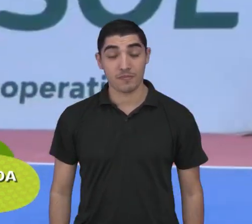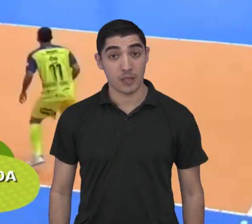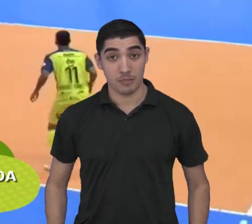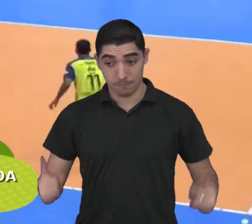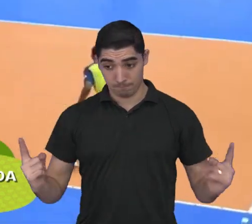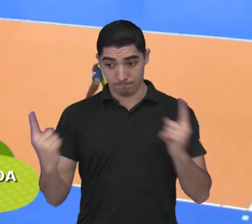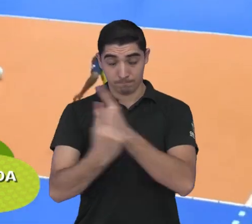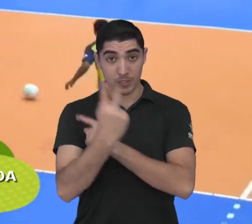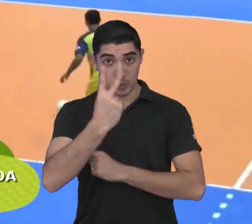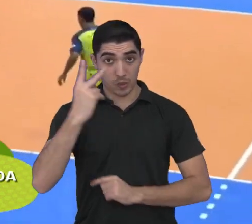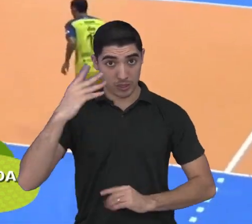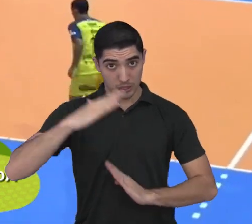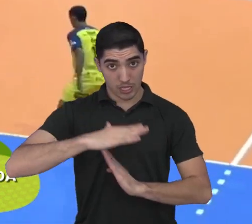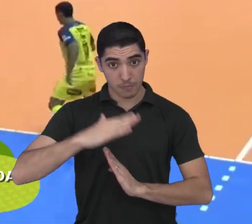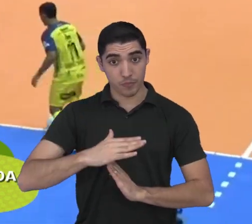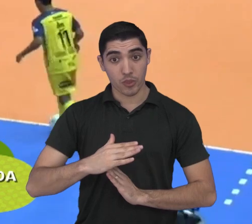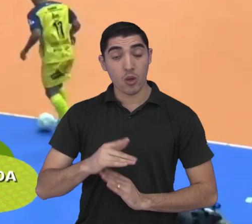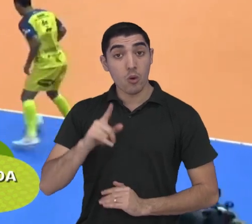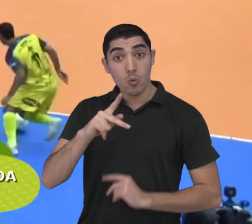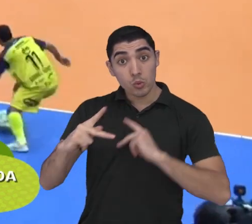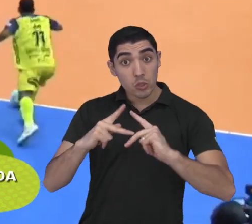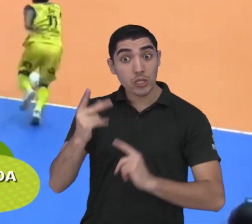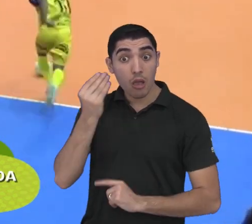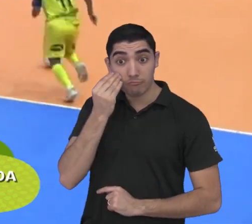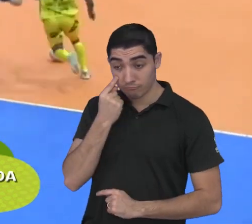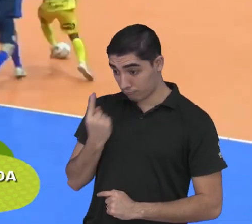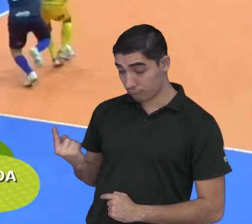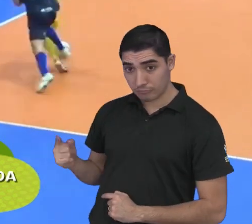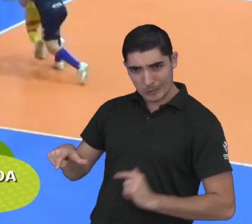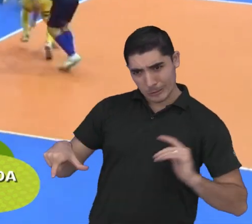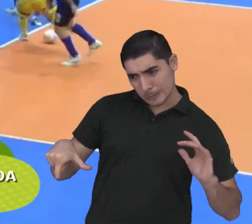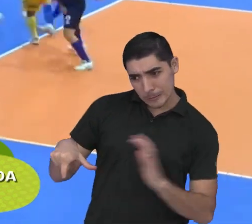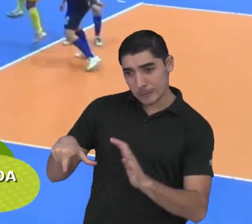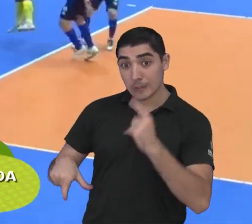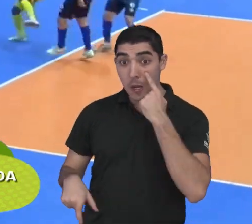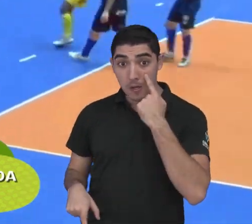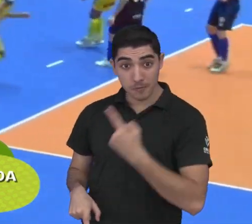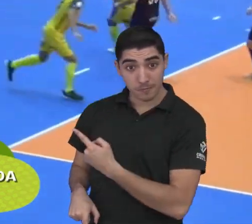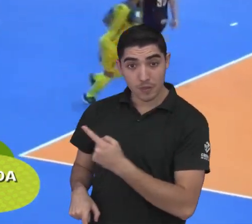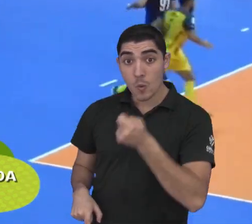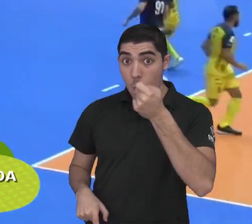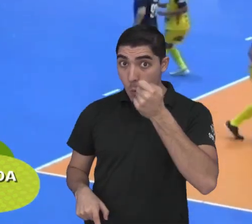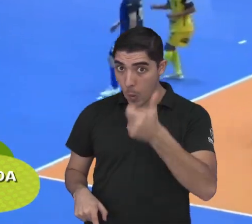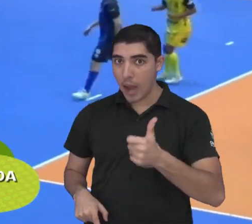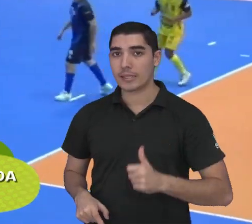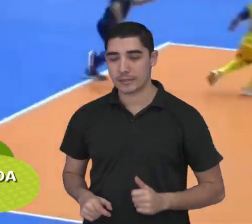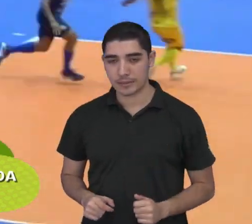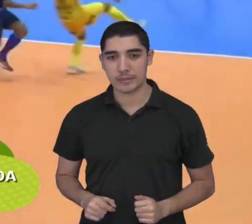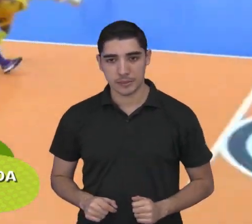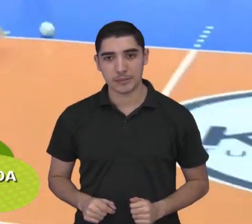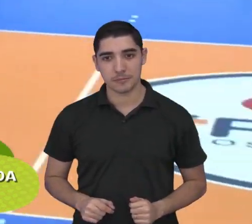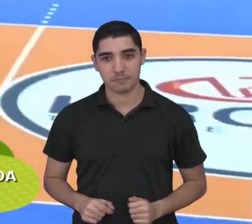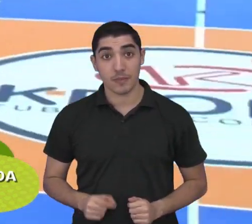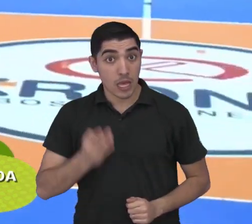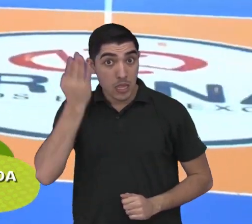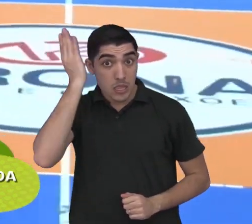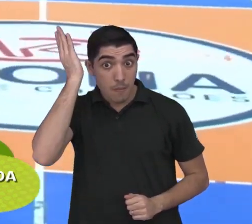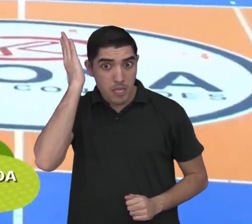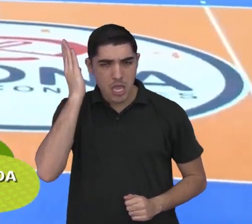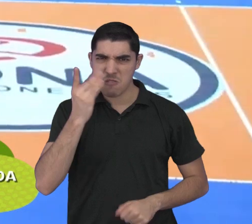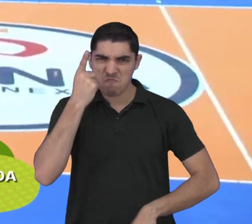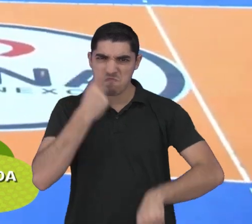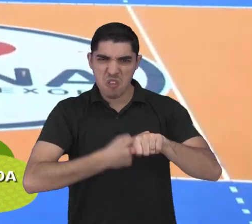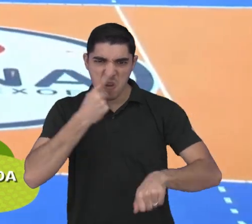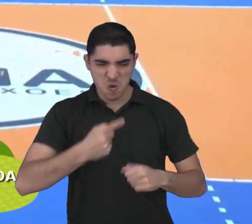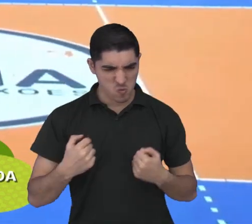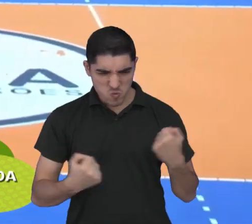Já na segunda etapa, logo com 11 segundos, o São José chegou com perigo neste chute de Gabriel Soares. O Taubaté